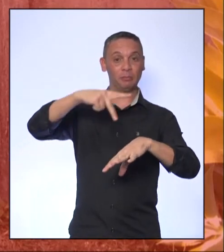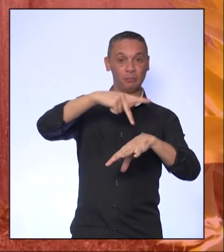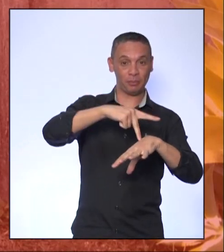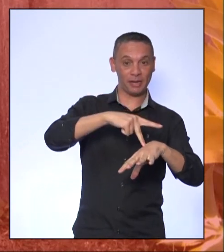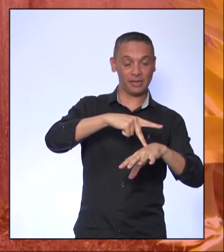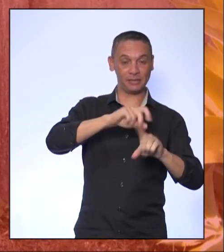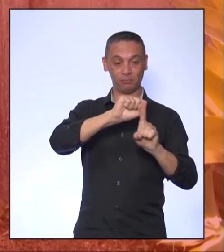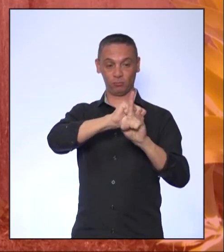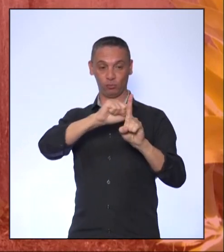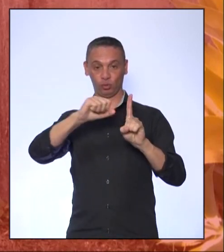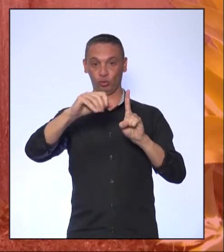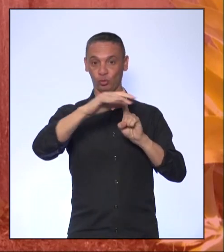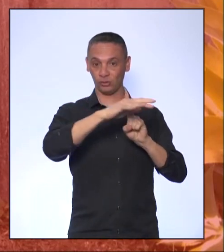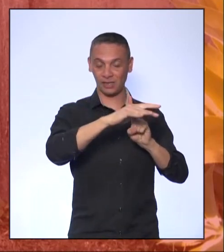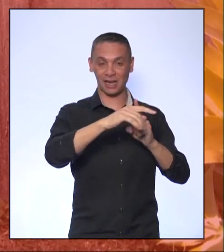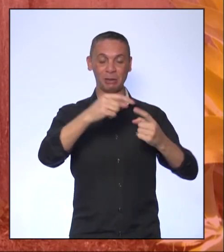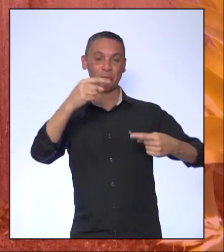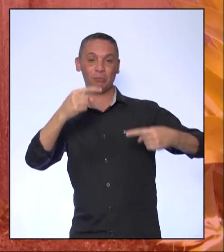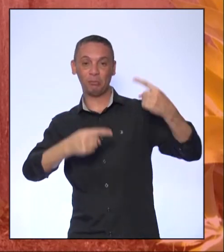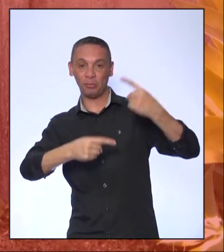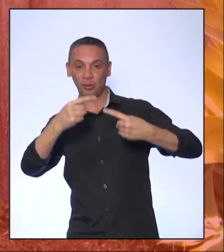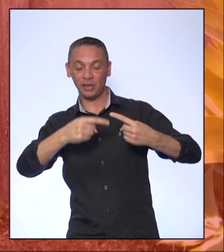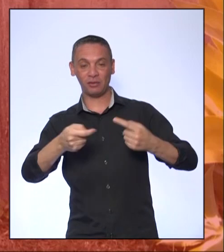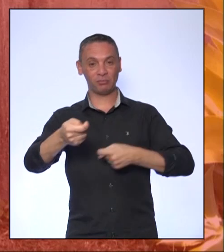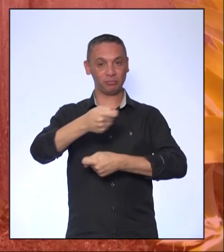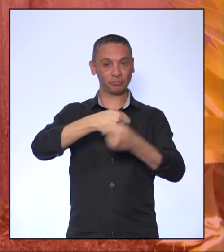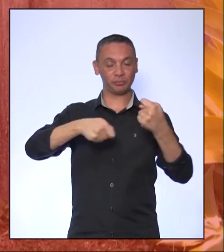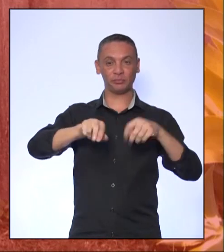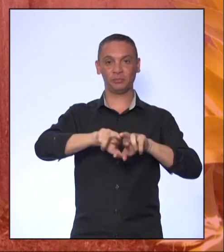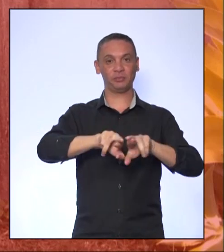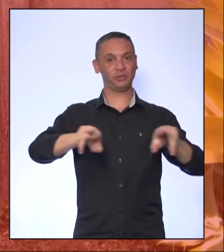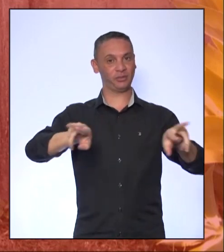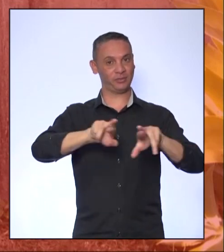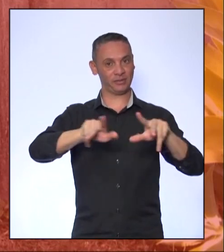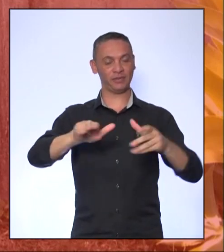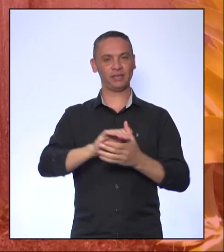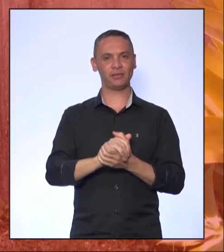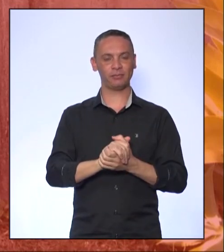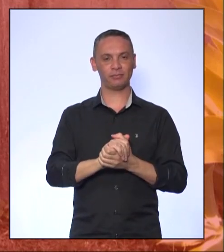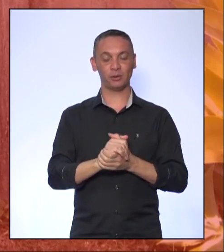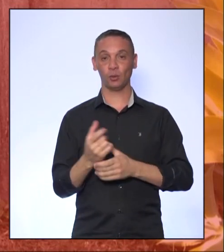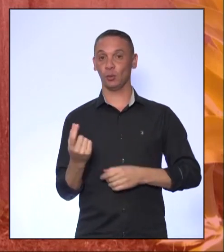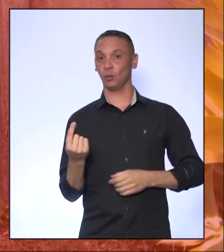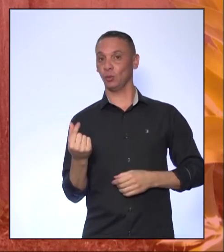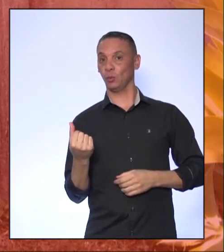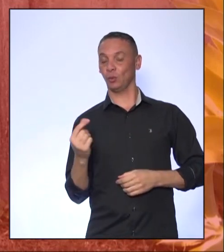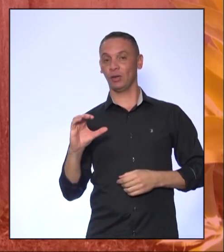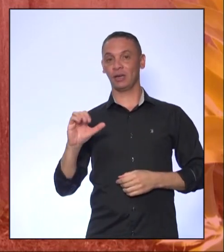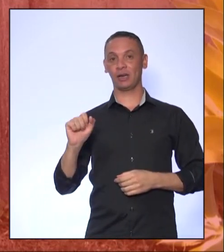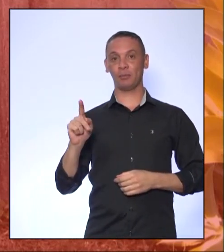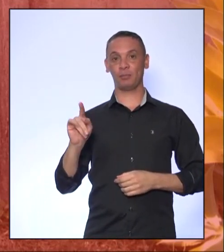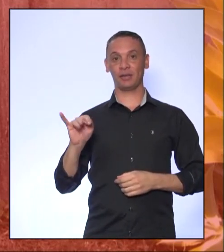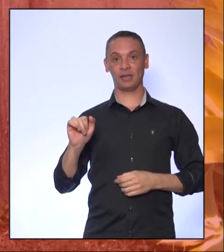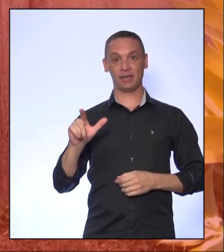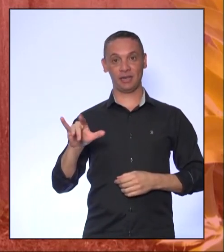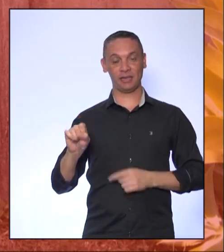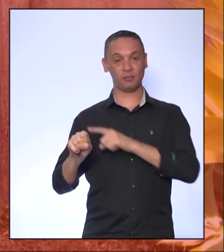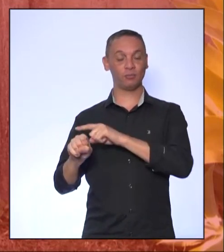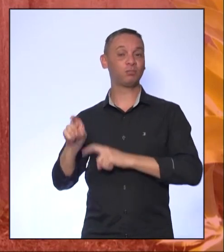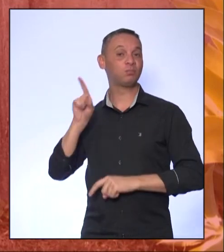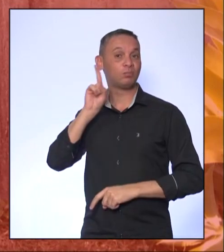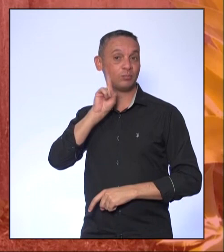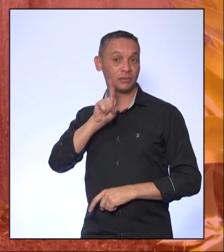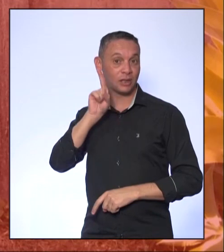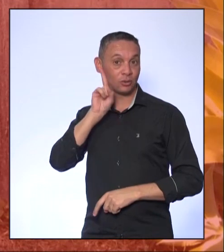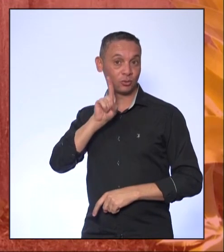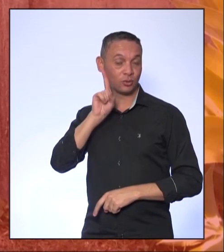sistemas sociais, políticos e econômicos bem diferentes. O capitalismo, representado nesse momento pelos